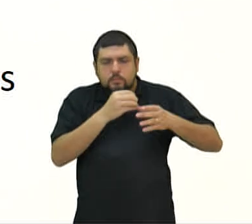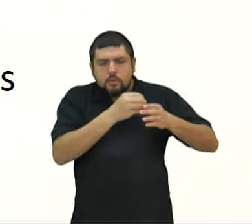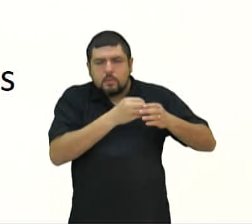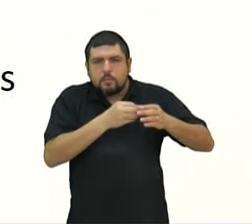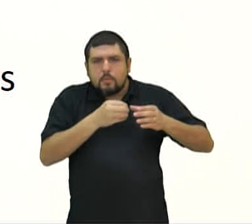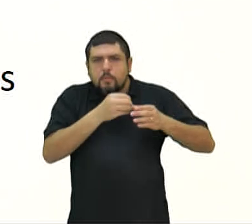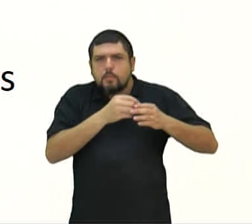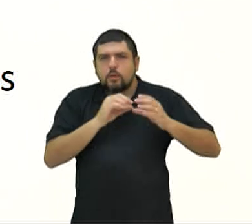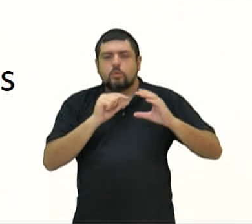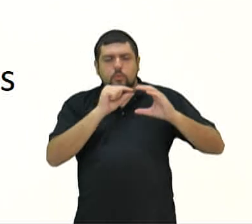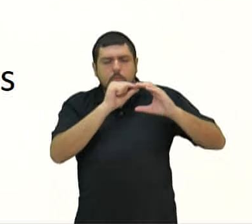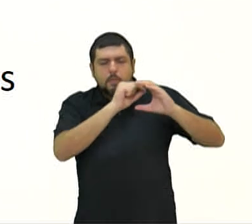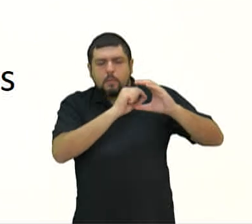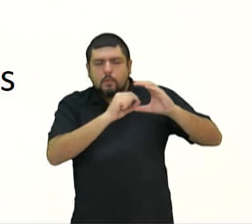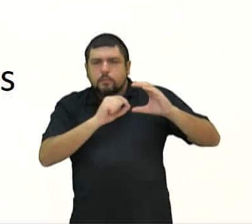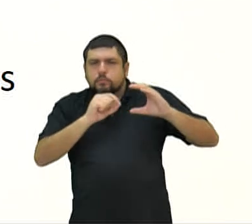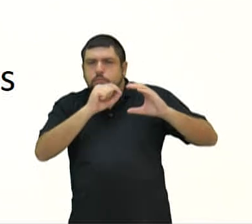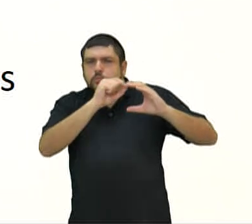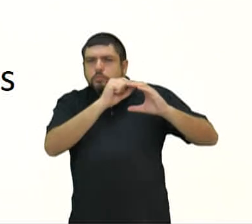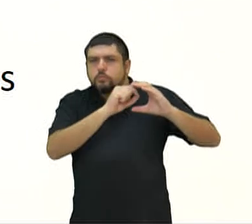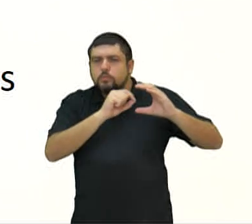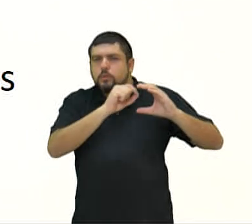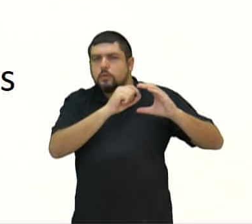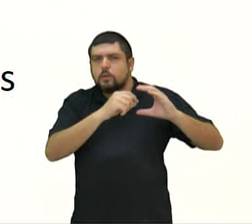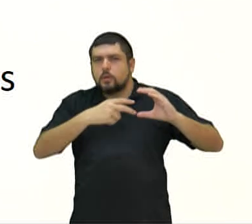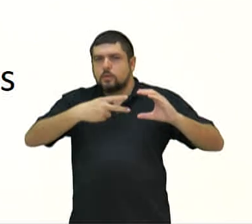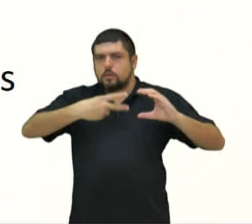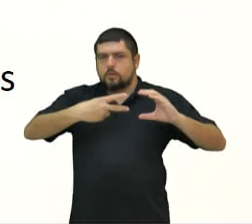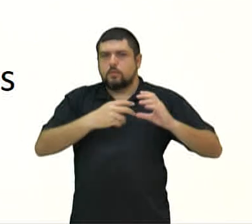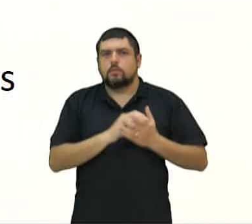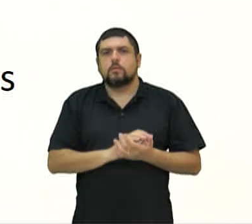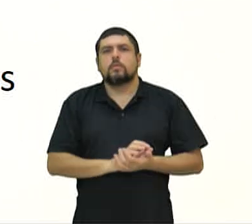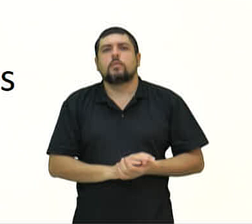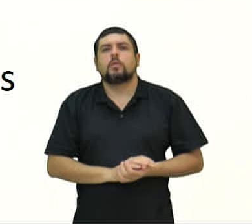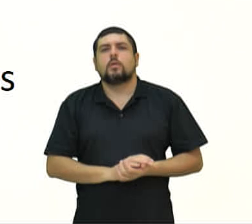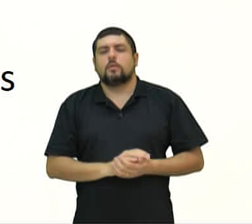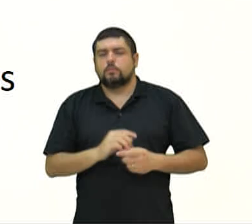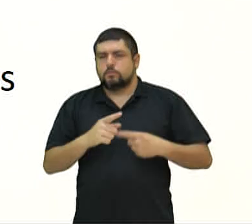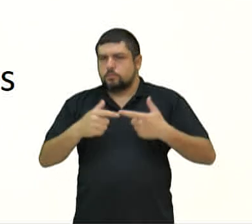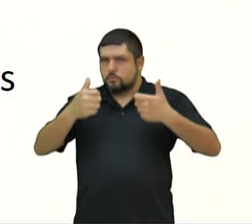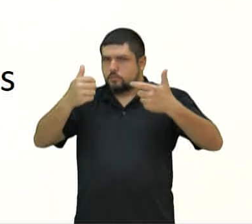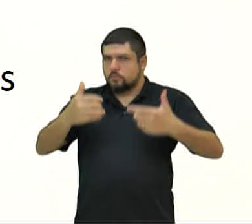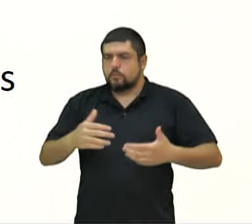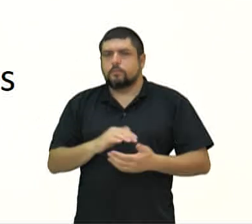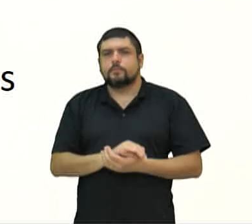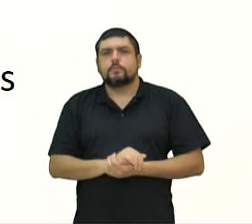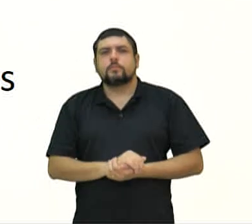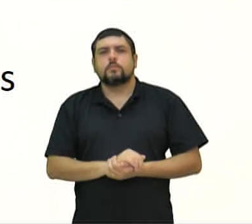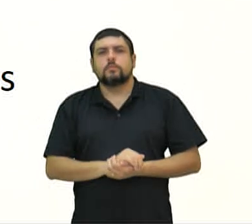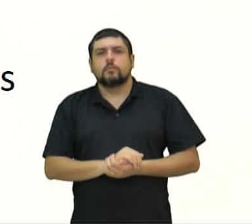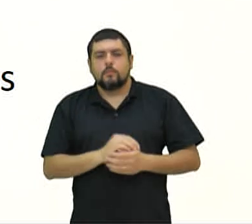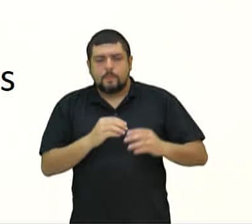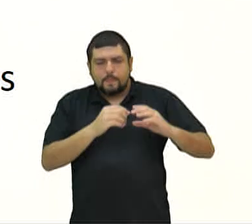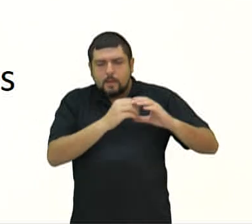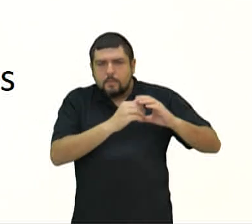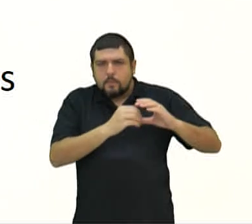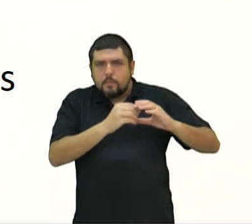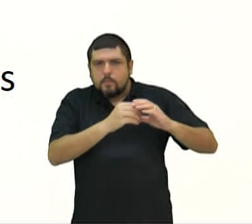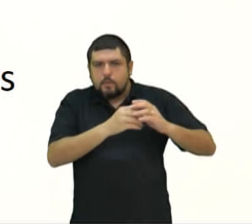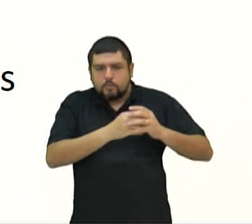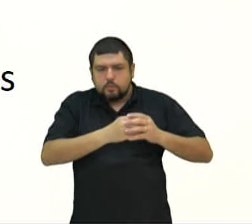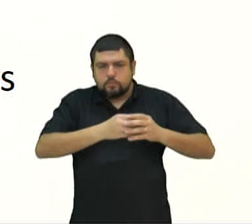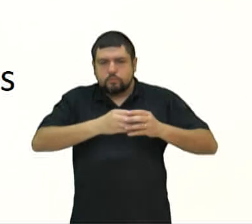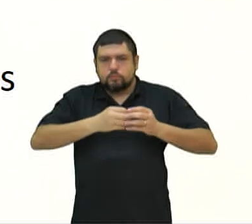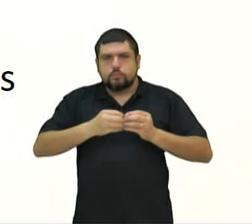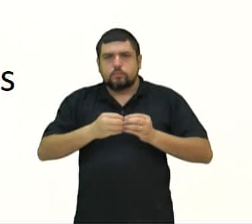situadas no interior dos ovários. Já vamos explicar cada coisinha dessa aqui na sequência. Parte delas cresce e torna-se ovócito